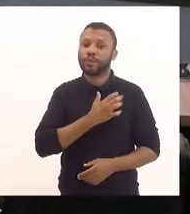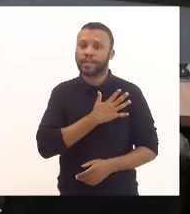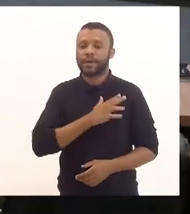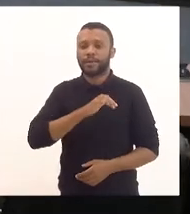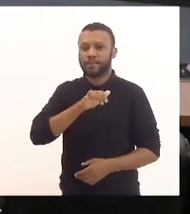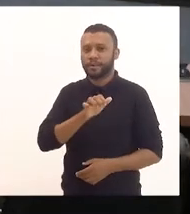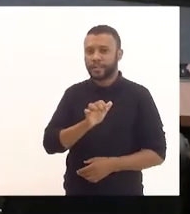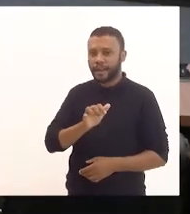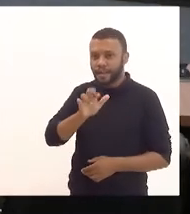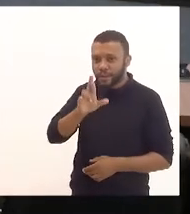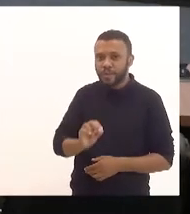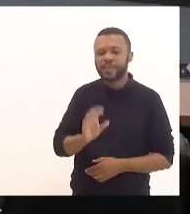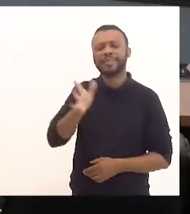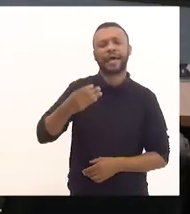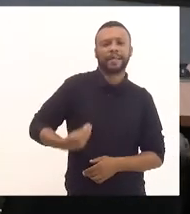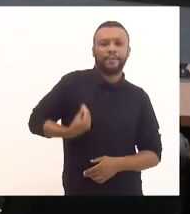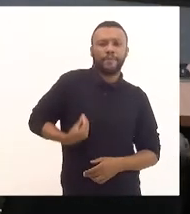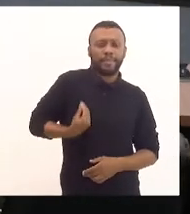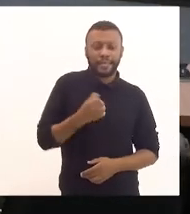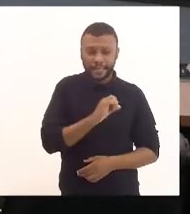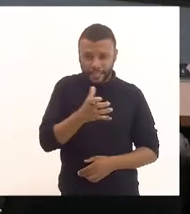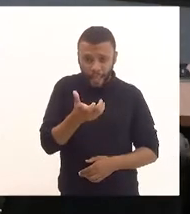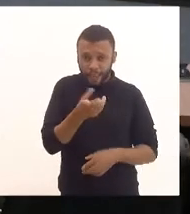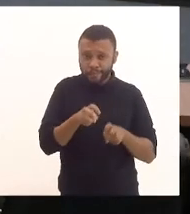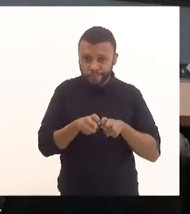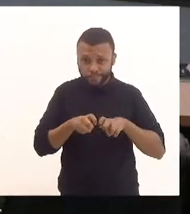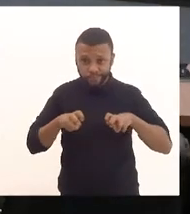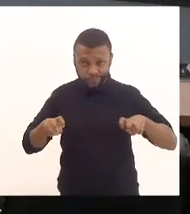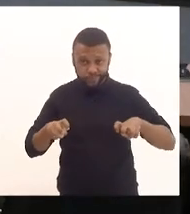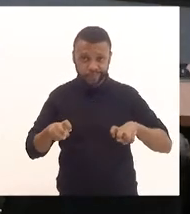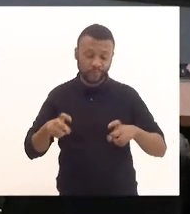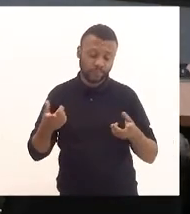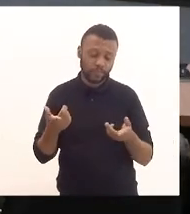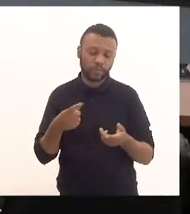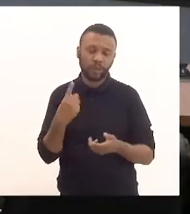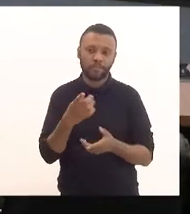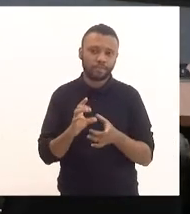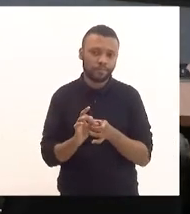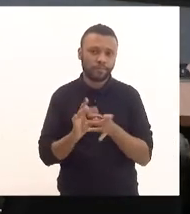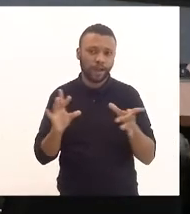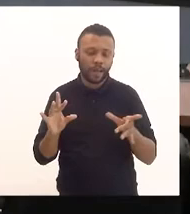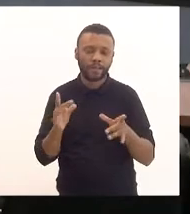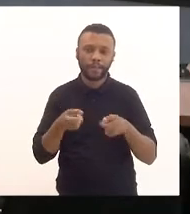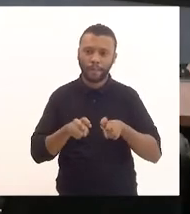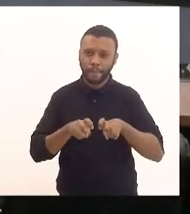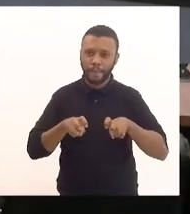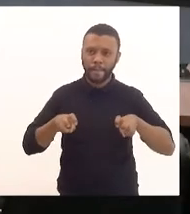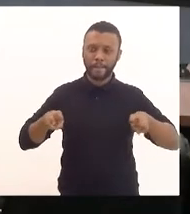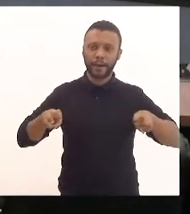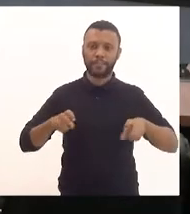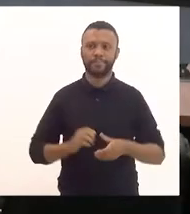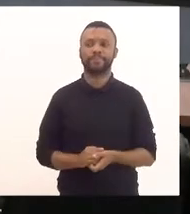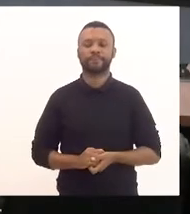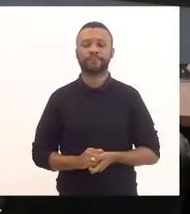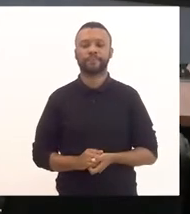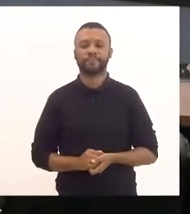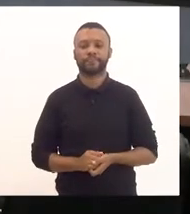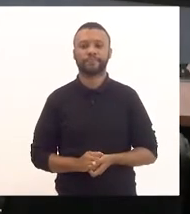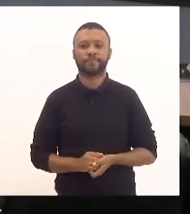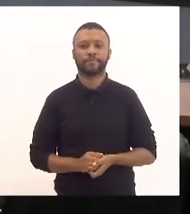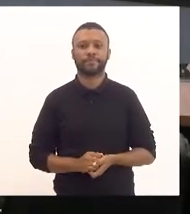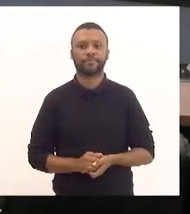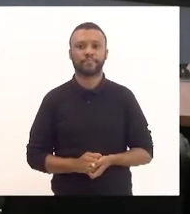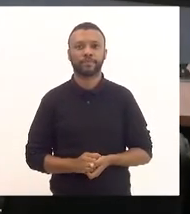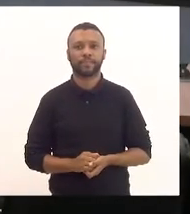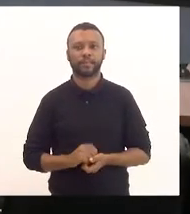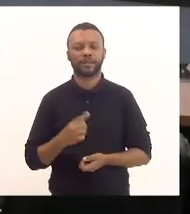quero do amigo quiser participar da mesa a gente vai botar mais uma cadeira dele A Tribuna Tá ok